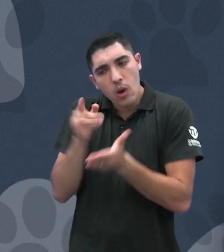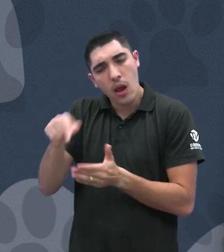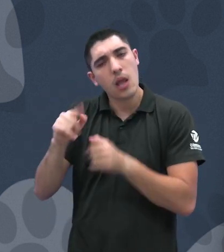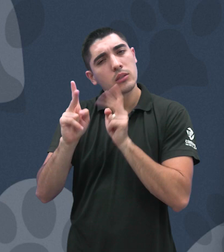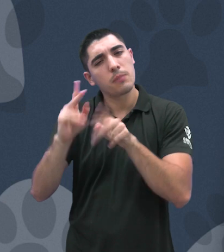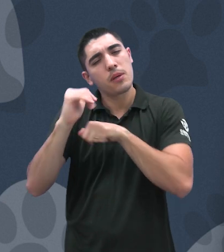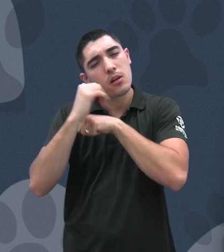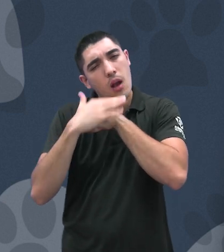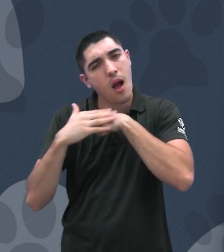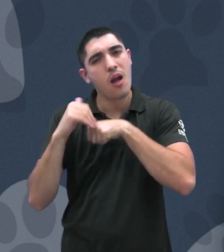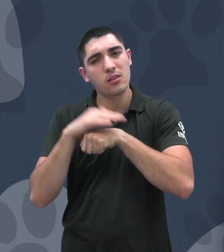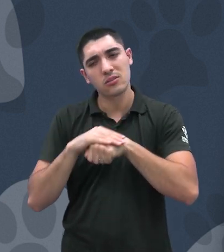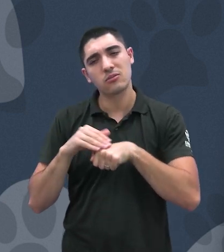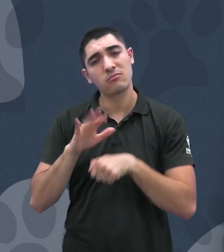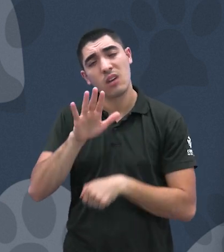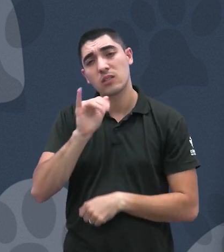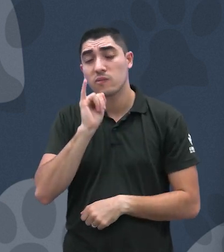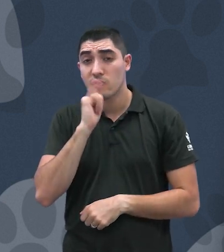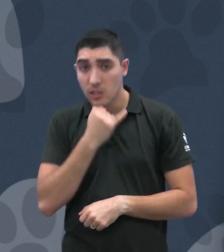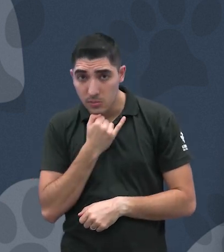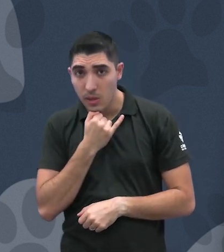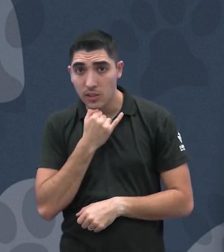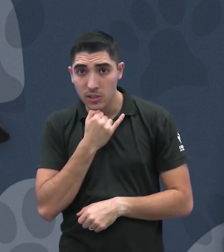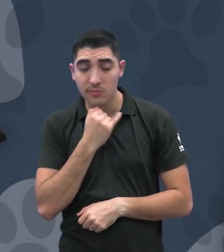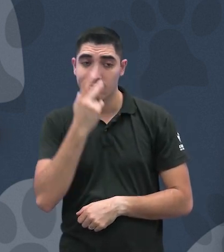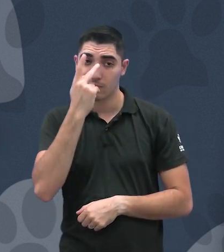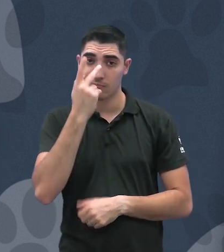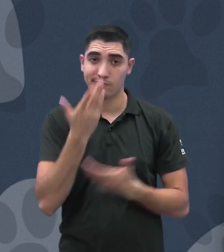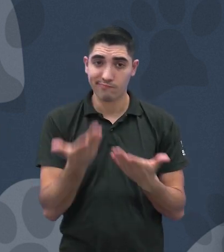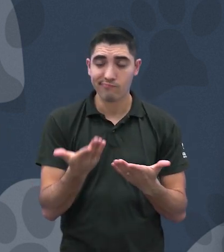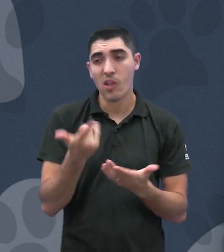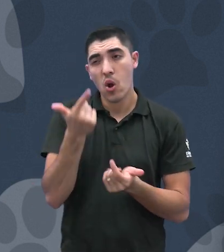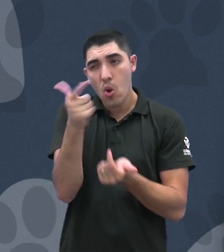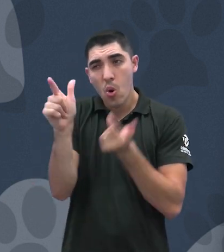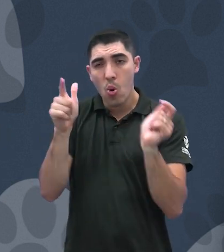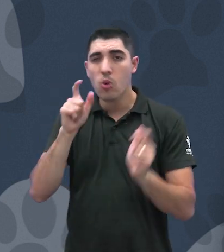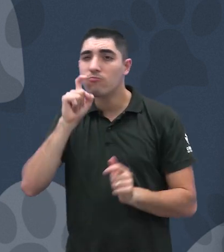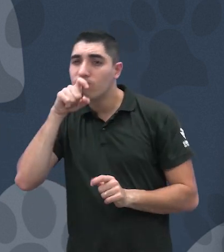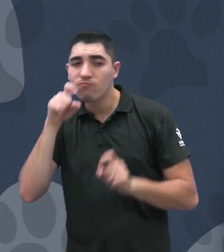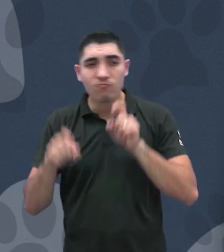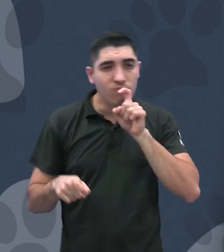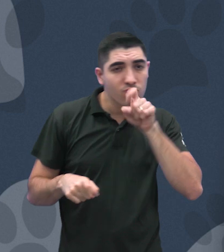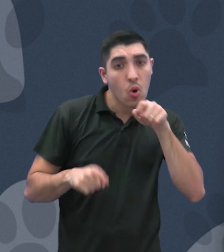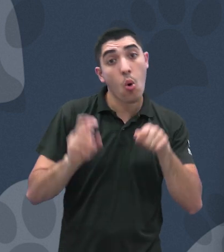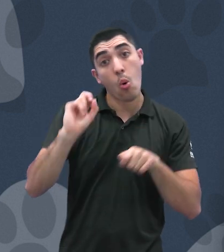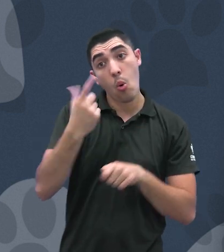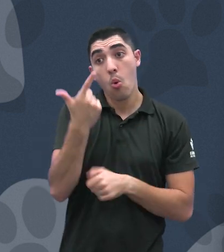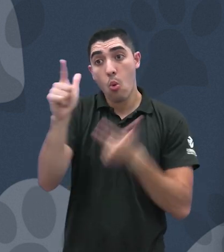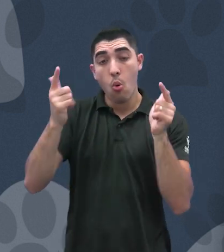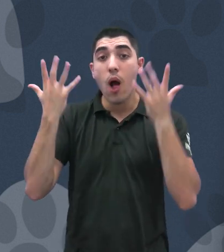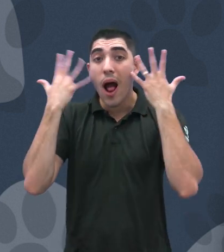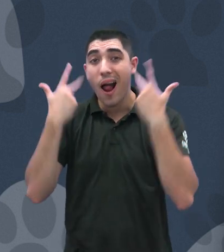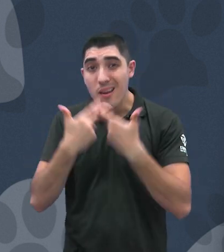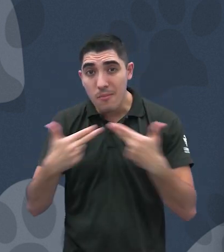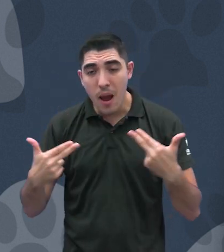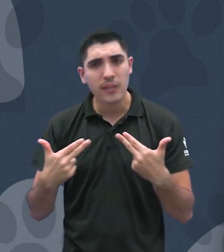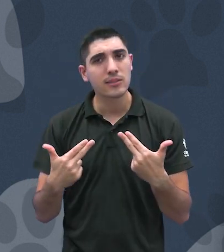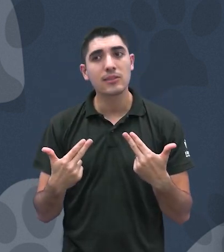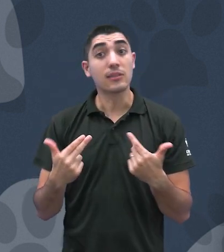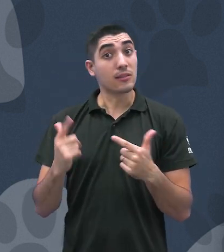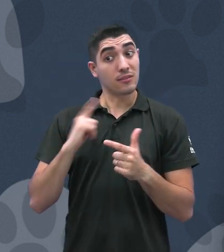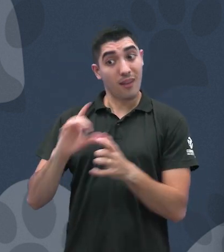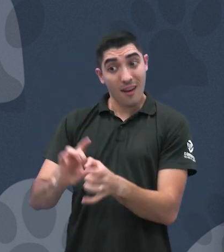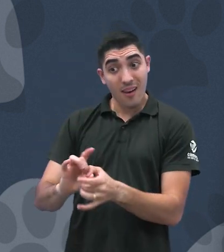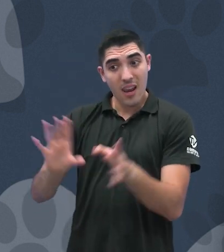né? Que ela merece mesmo. Pena, né? Que existam ainda tantas outras maritacas e animais de outras espécies que também